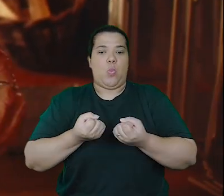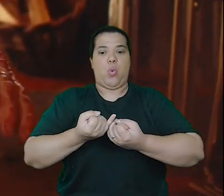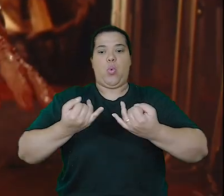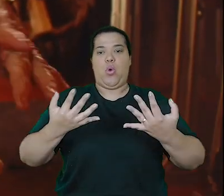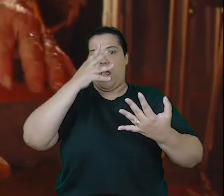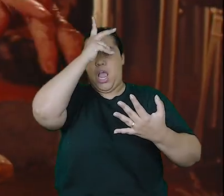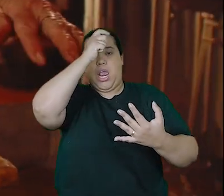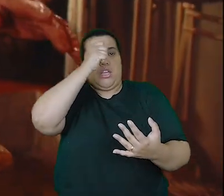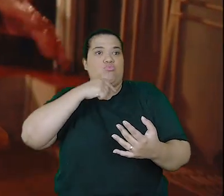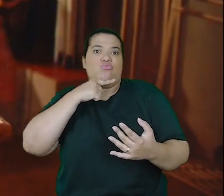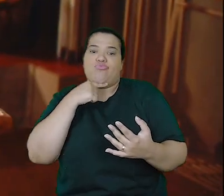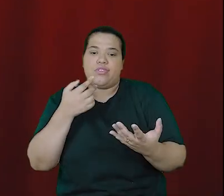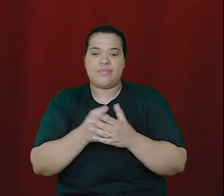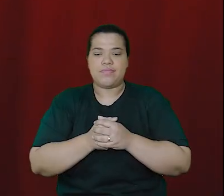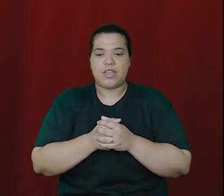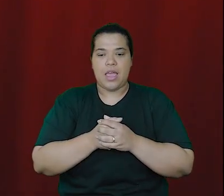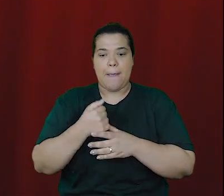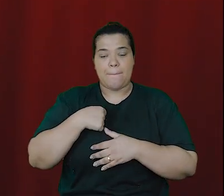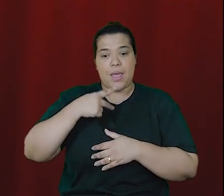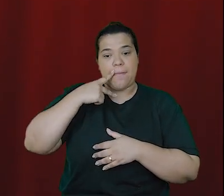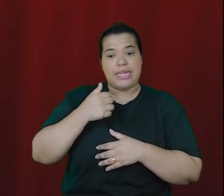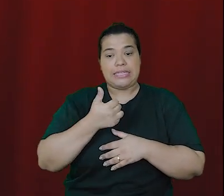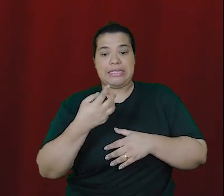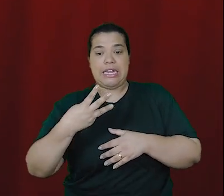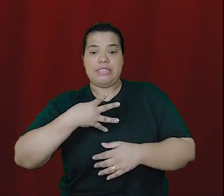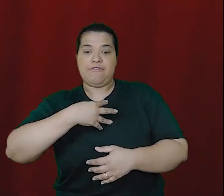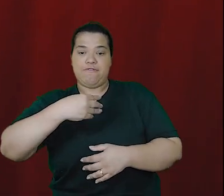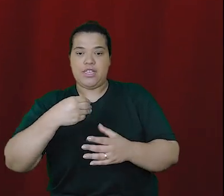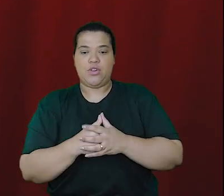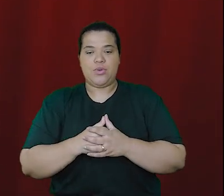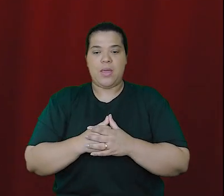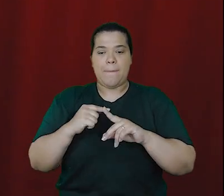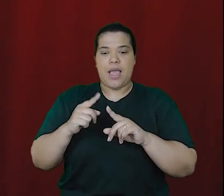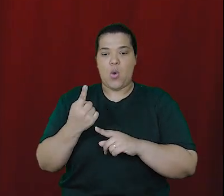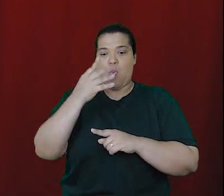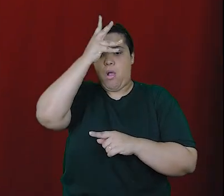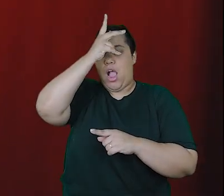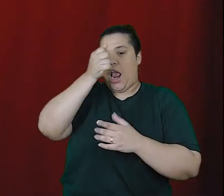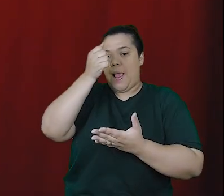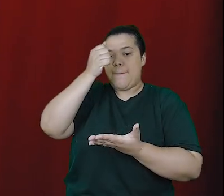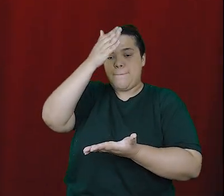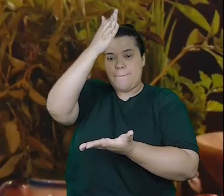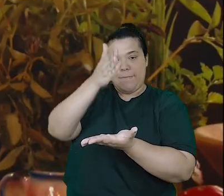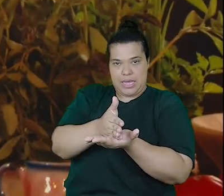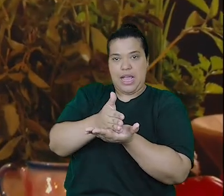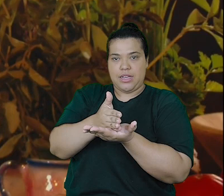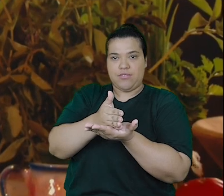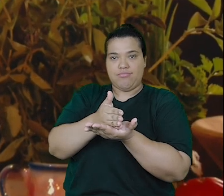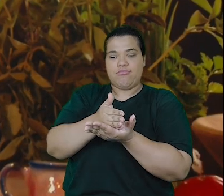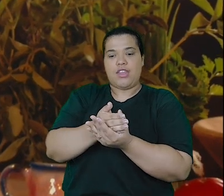ter tantas galinhas assim. Meu pai tinha 13 filhos, eles dois 15, né? Matava uma galinha, repartia